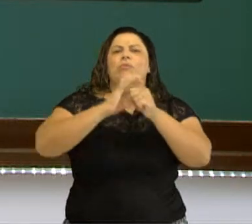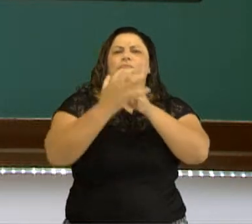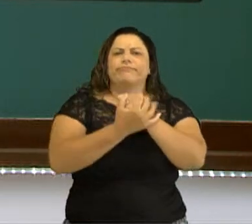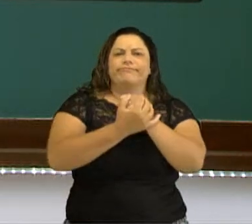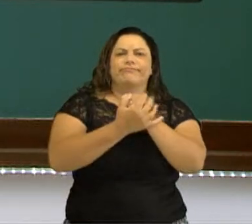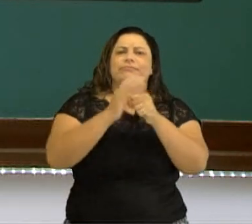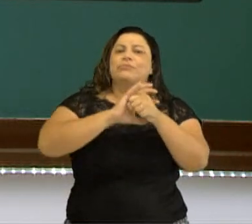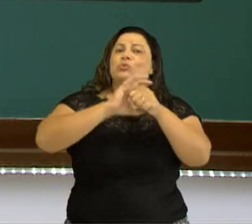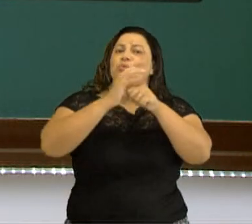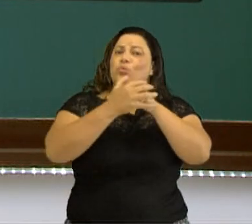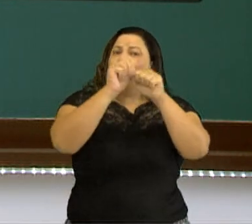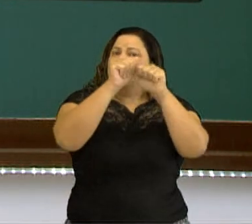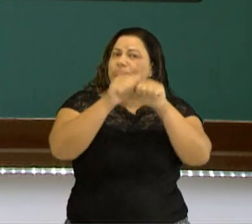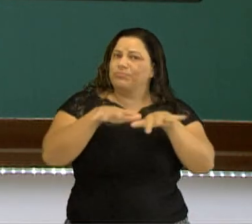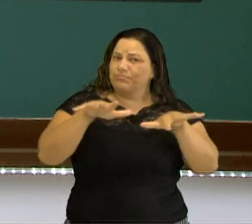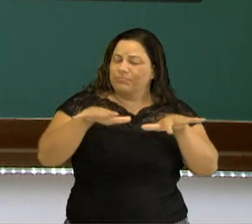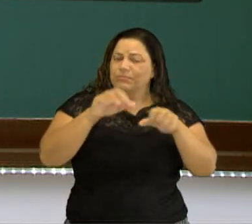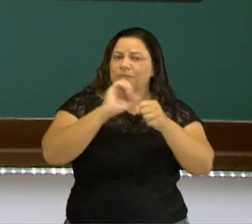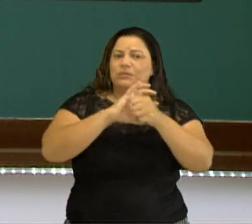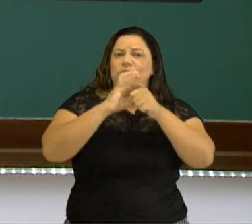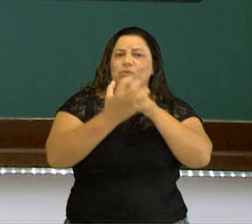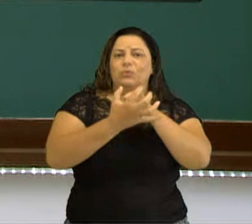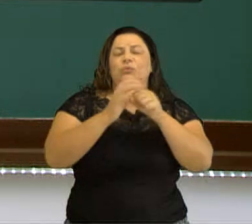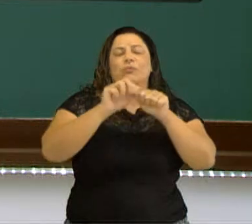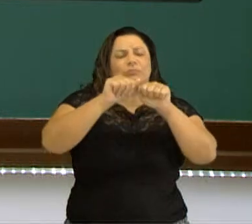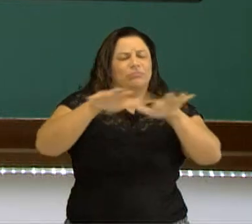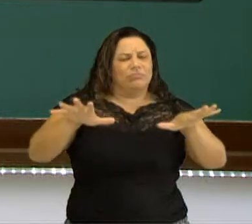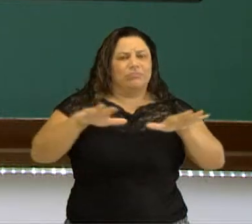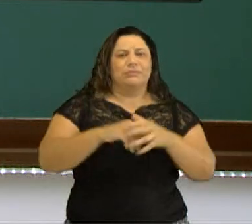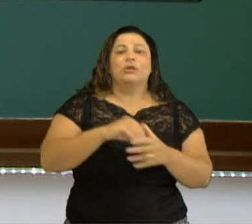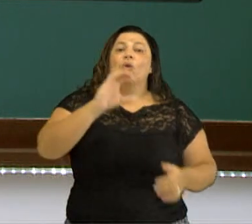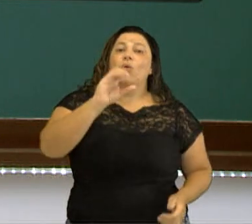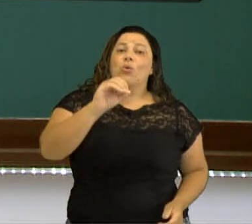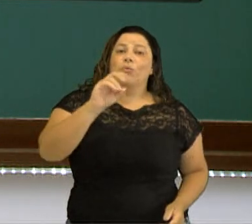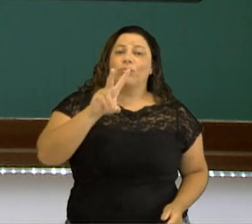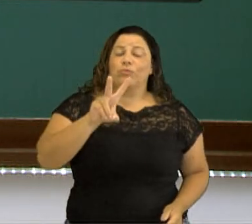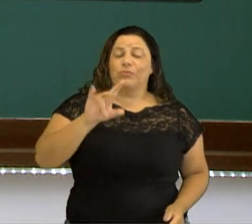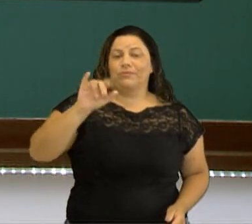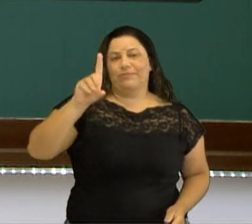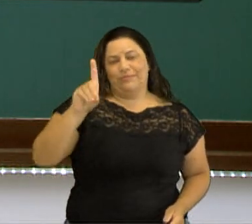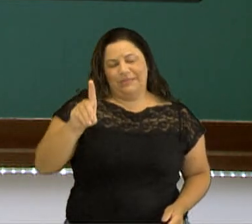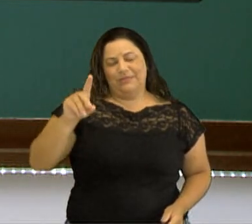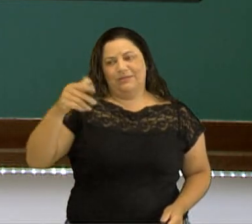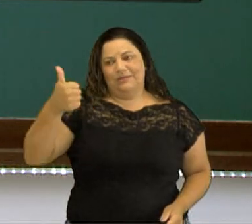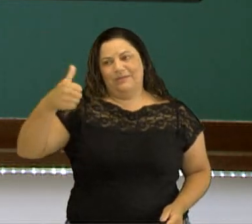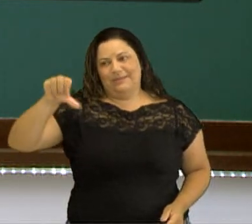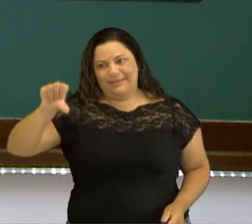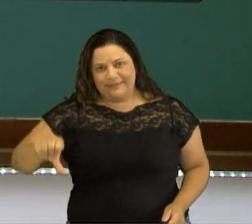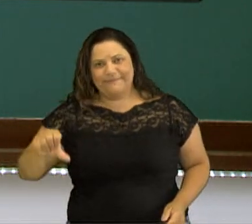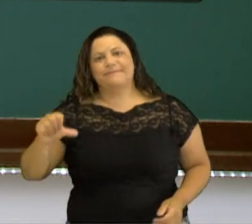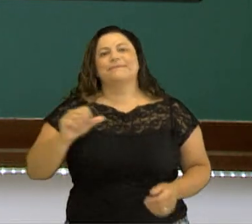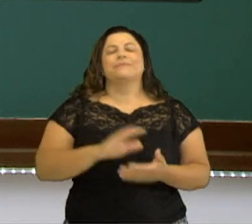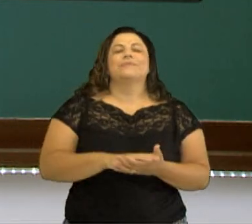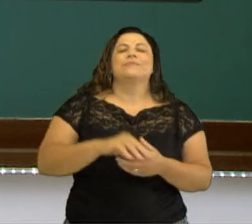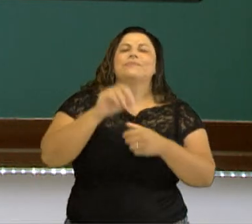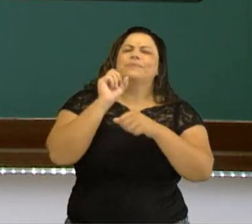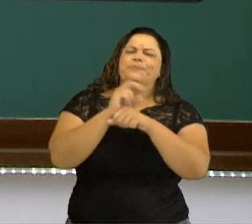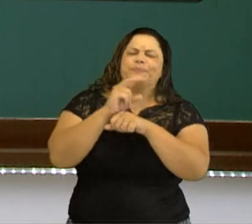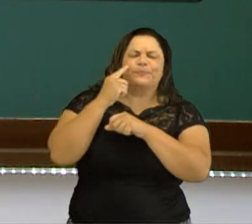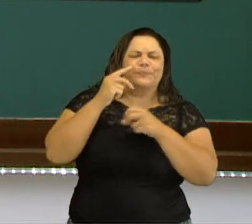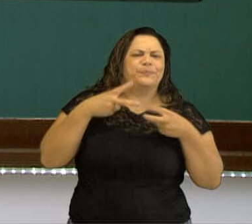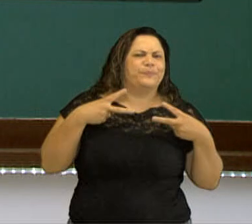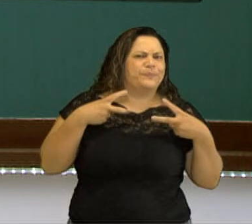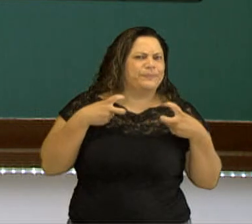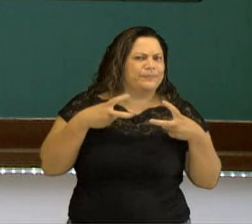E a doença que ele causa também pode ser chamada de Covid-19. Esse vírus, ele é muito peculiar, porque